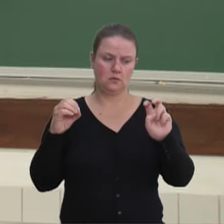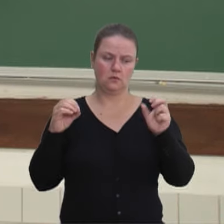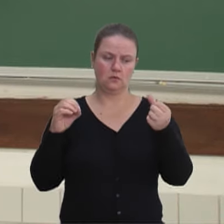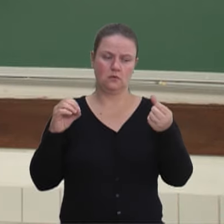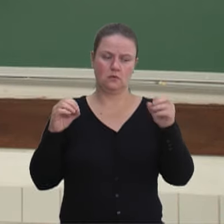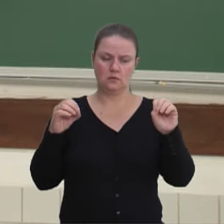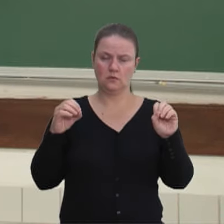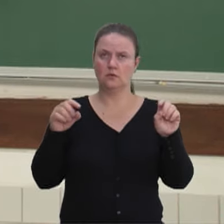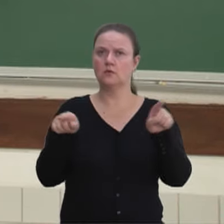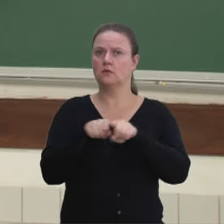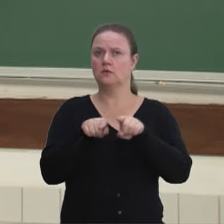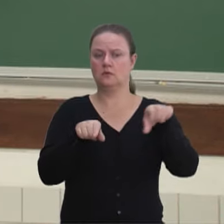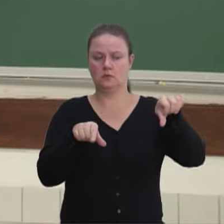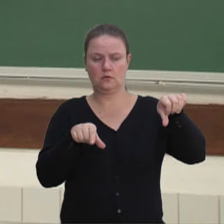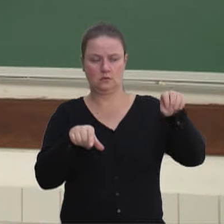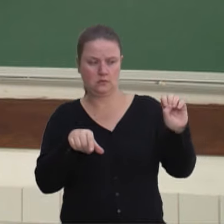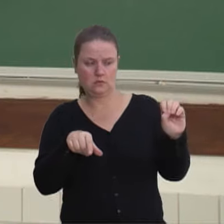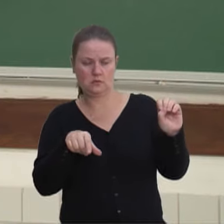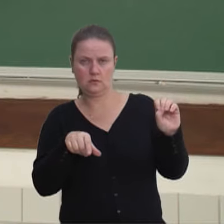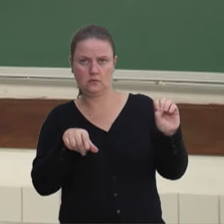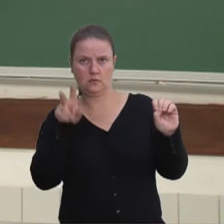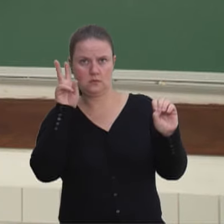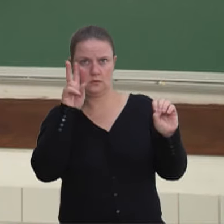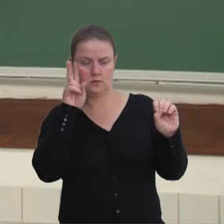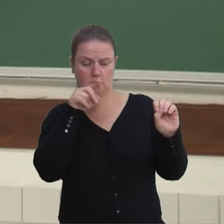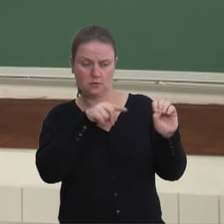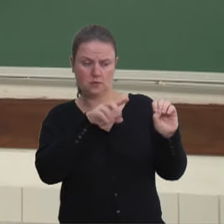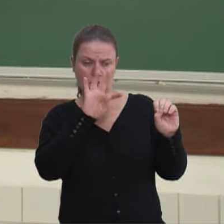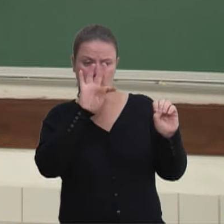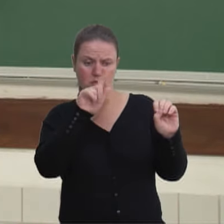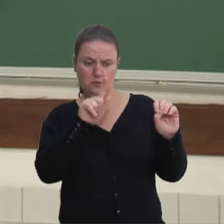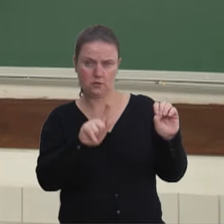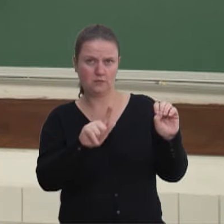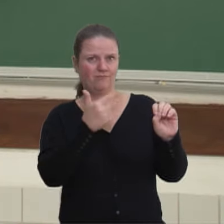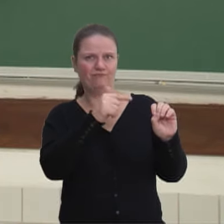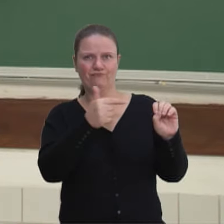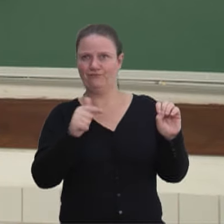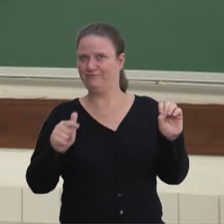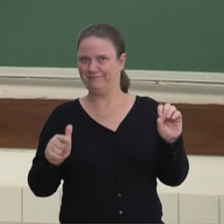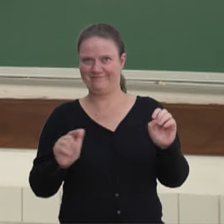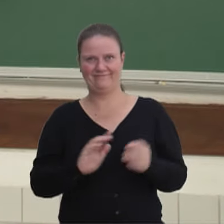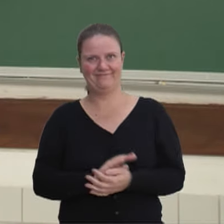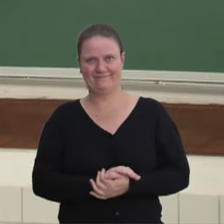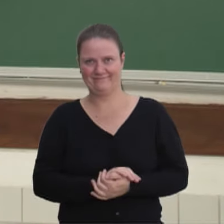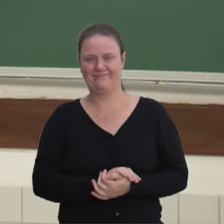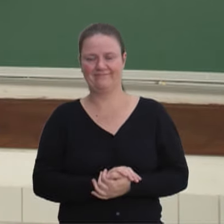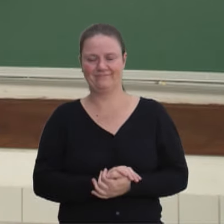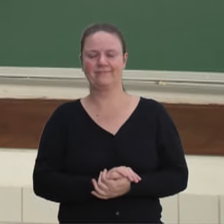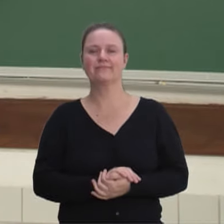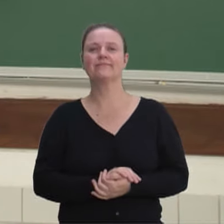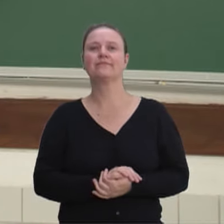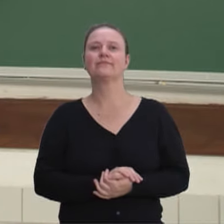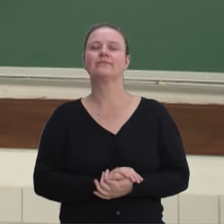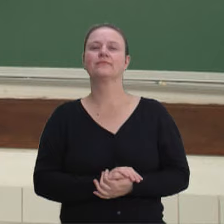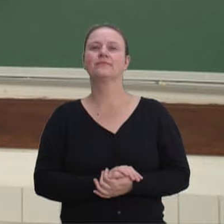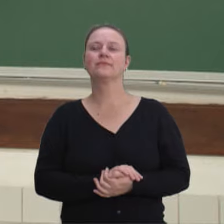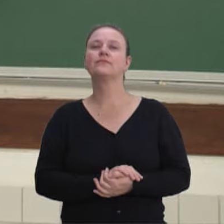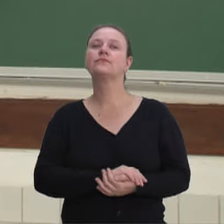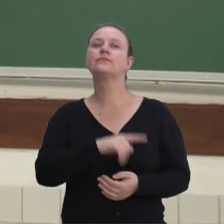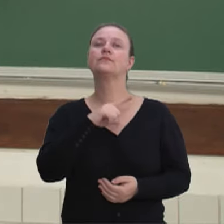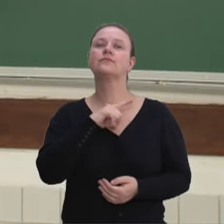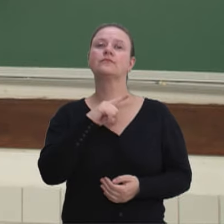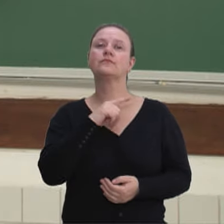do 90. Lembrando que o 90 a gente não tem a tangente, né? Então tá, tenho aqui